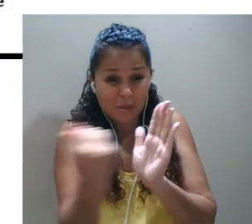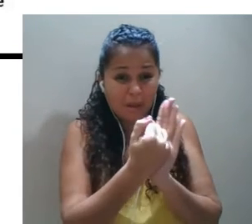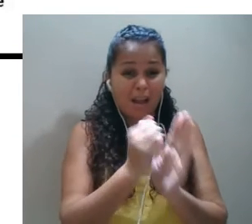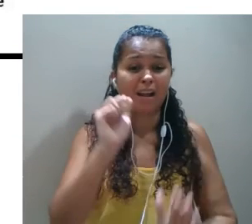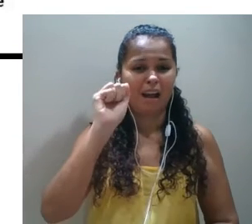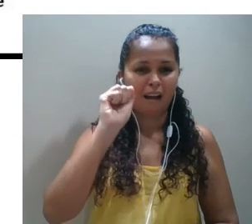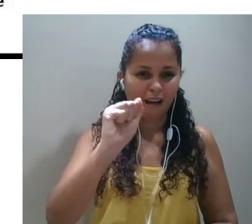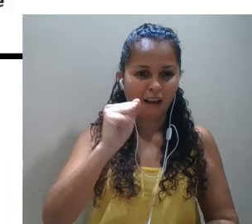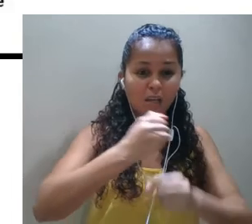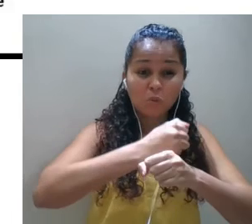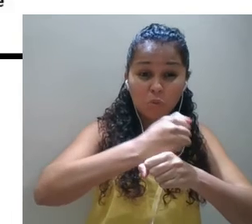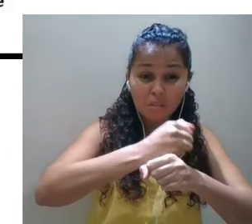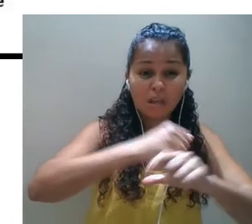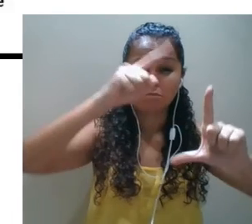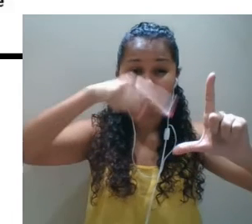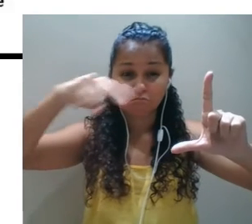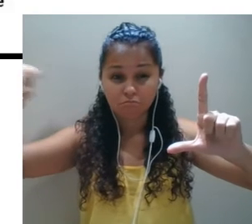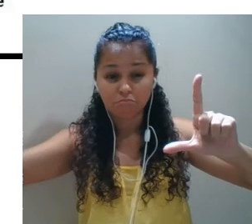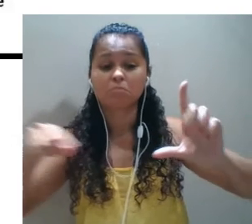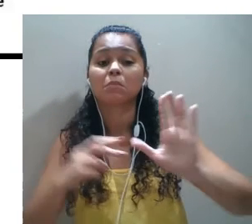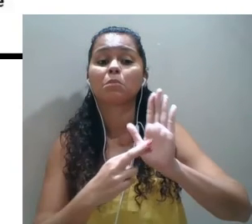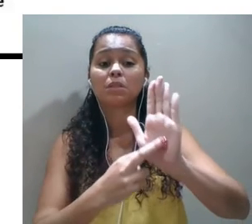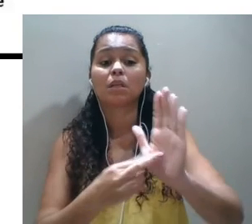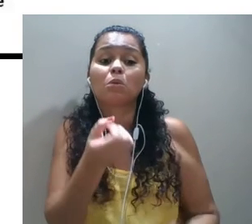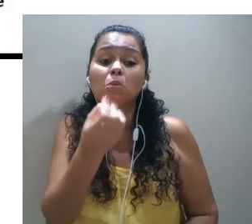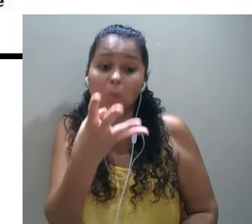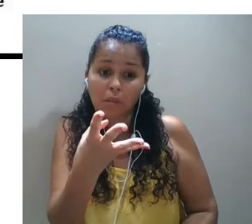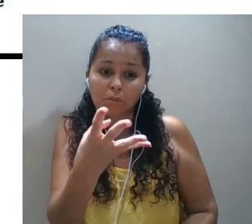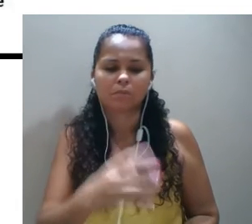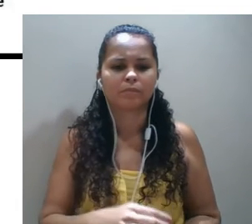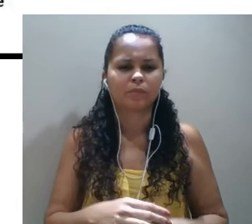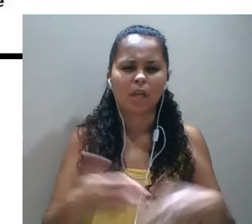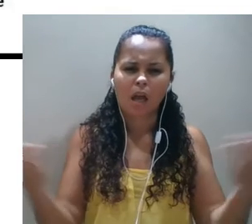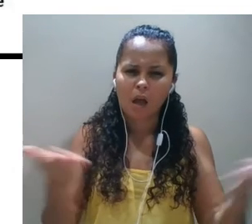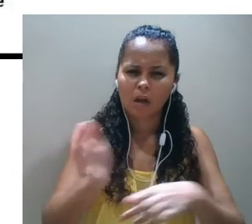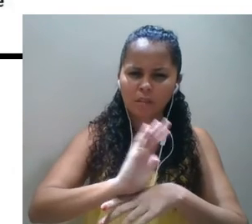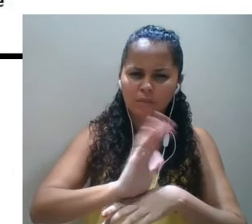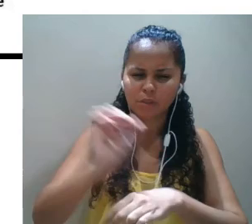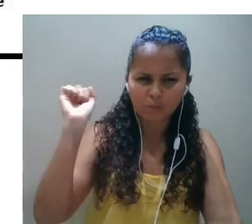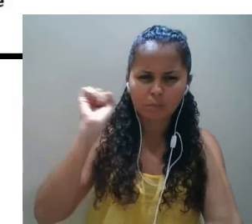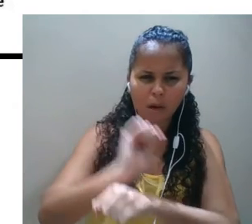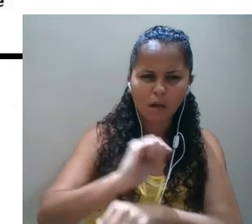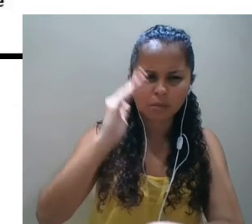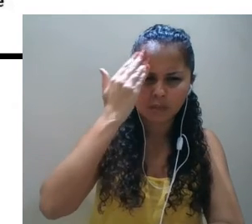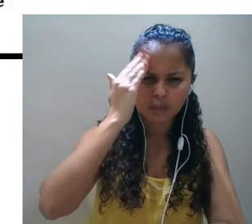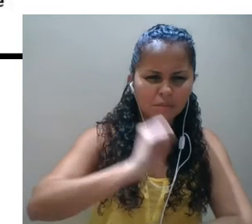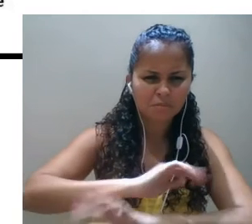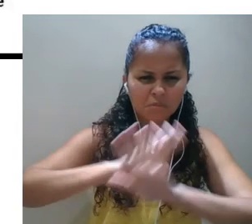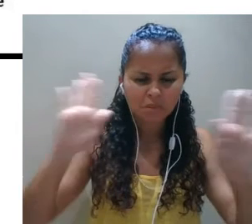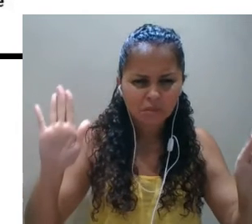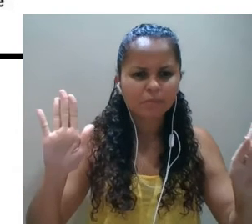de quanto? Então, a gente vai pegar um trecho aqui do enunciado, pausa o vídeo para você compreender melhor o que ele está